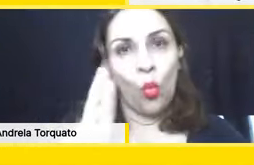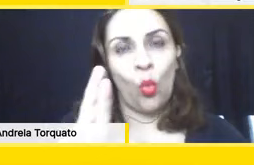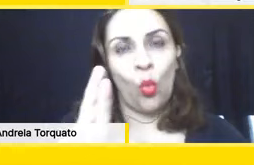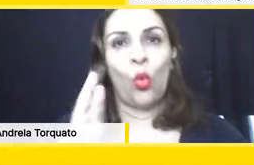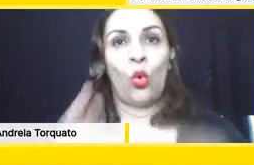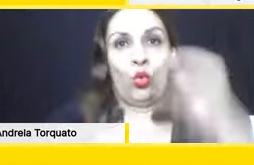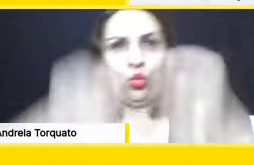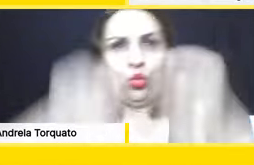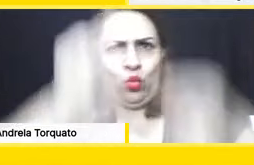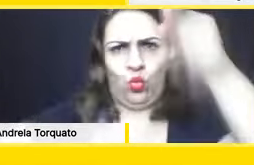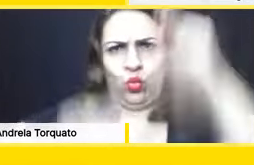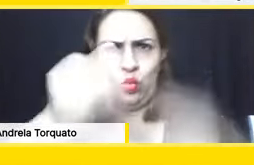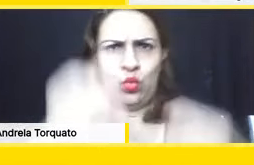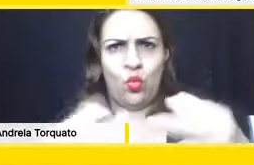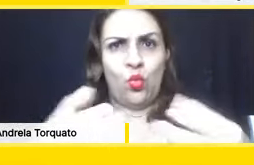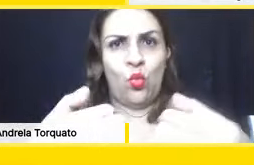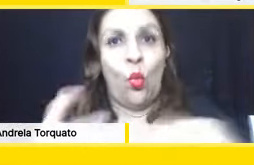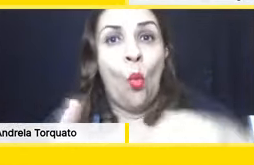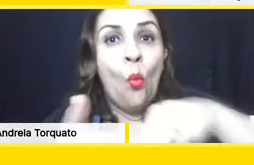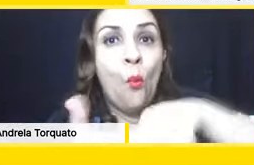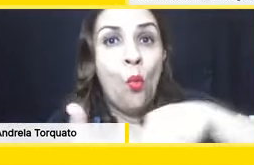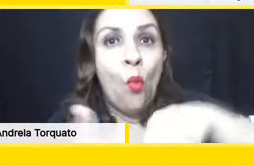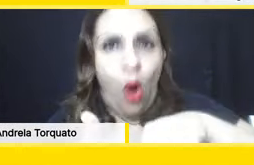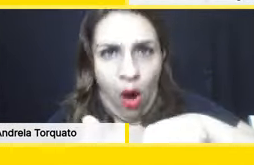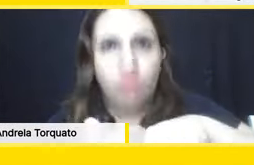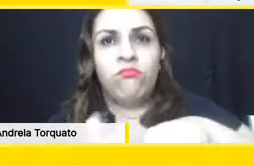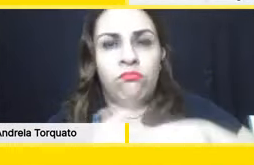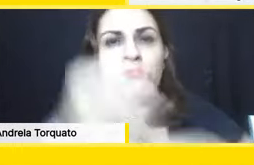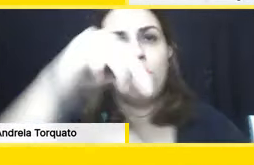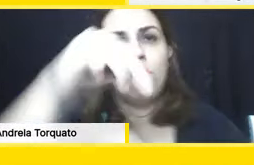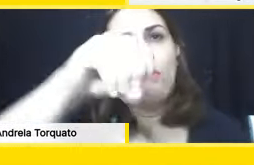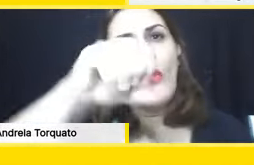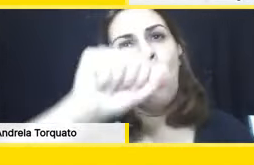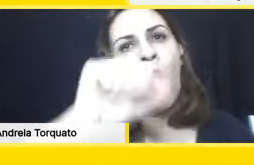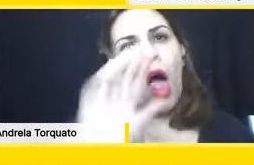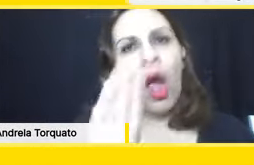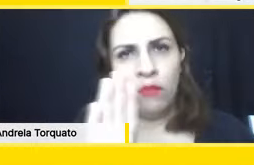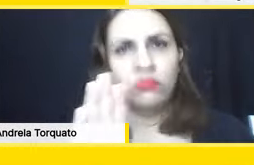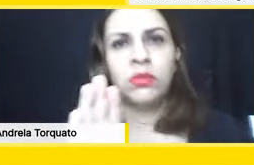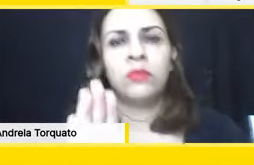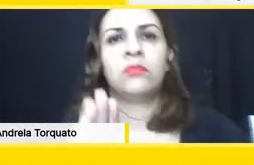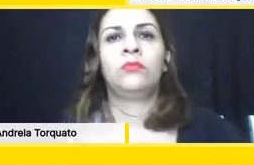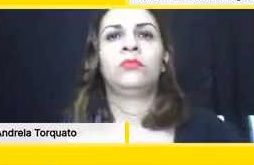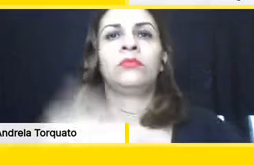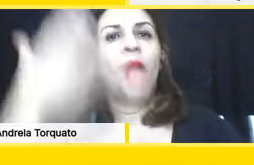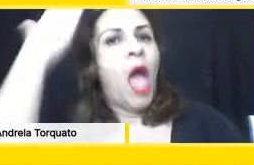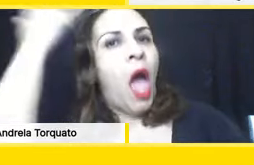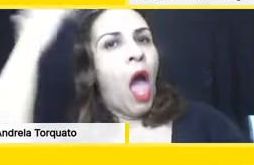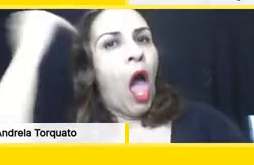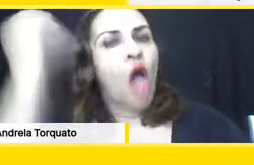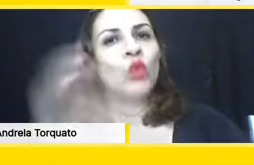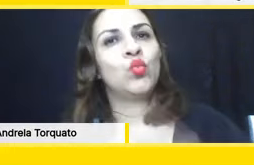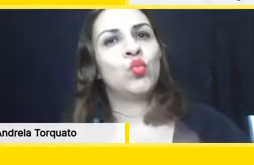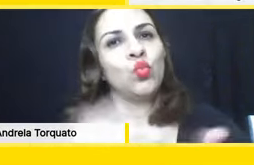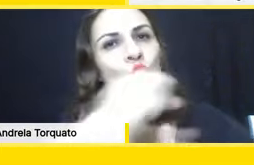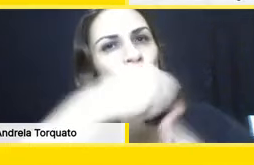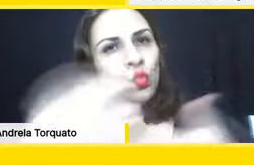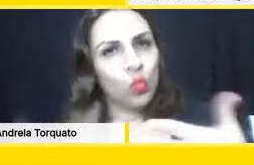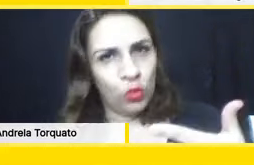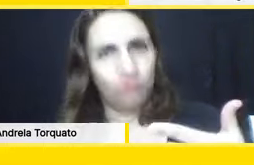Movimento Orgulho Autista Brasil, o Moab. E ali nós estamos com a Andrea Torquato, que é intérprete de